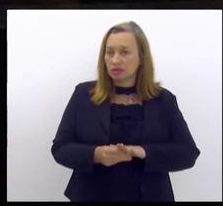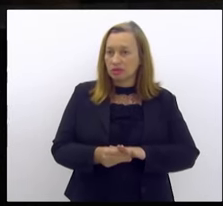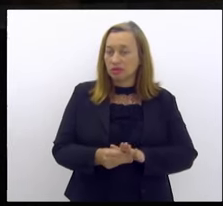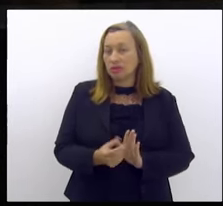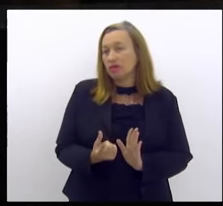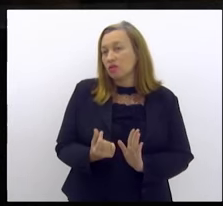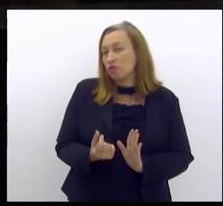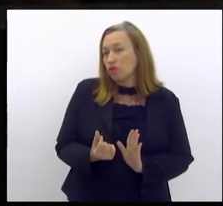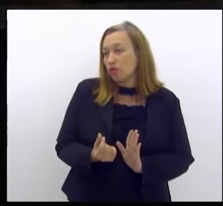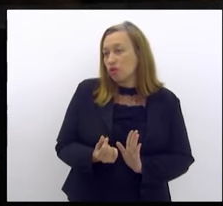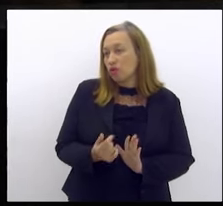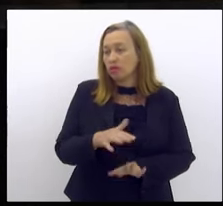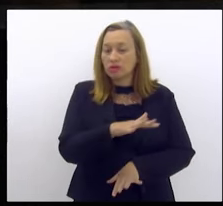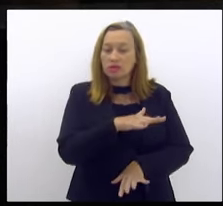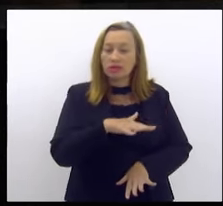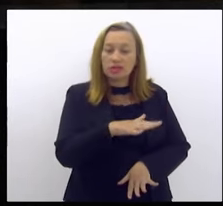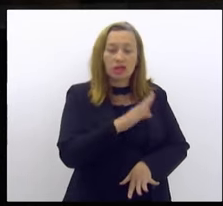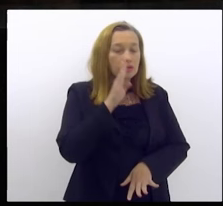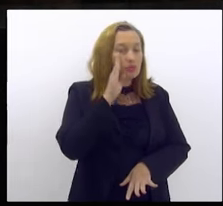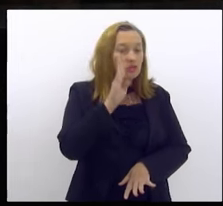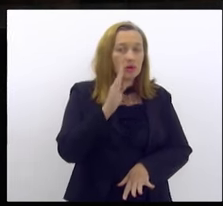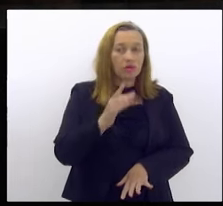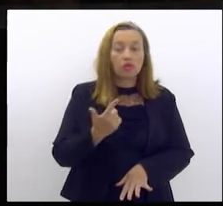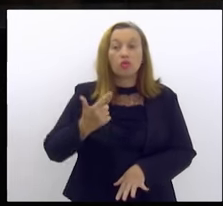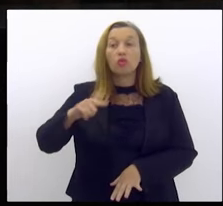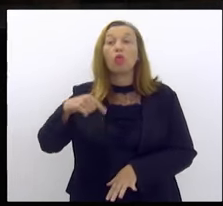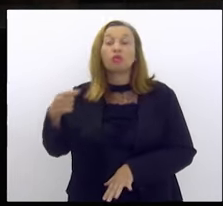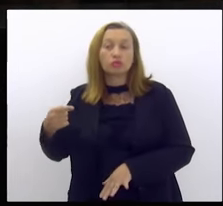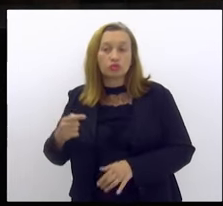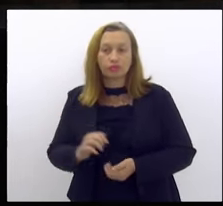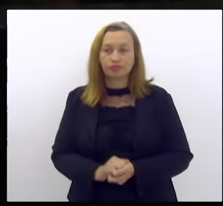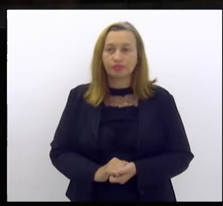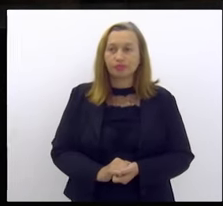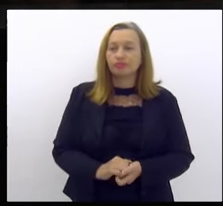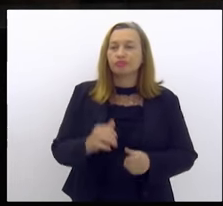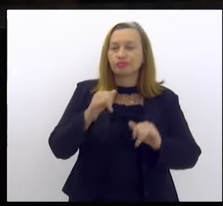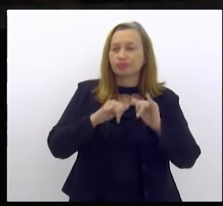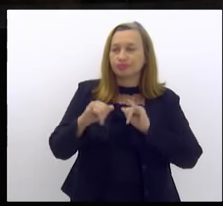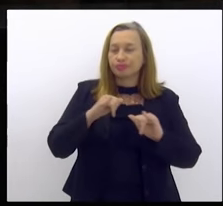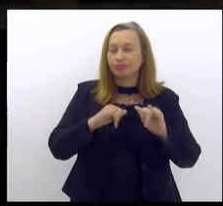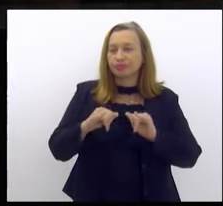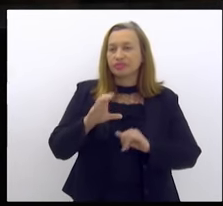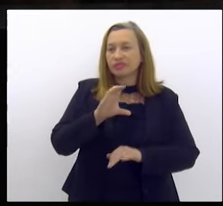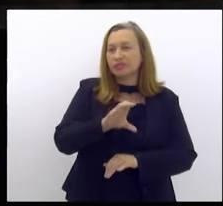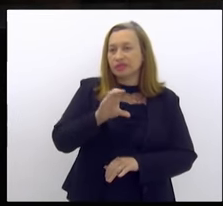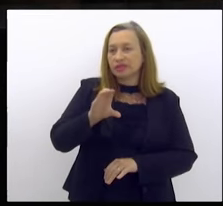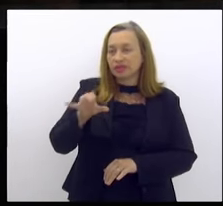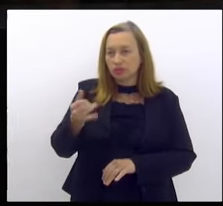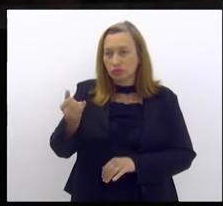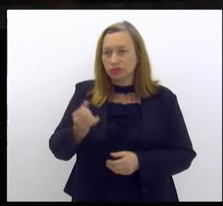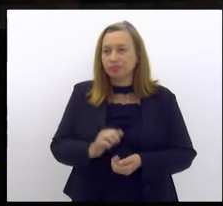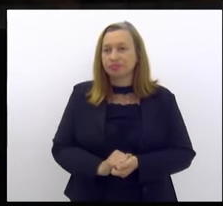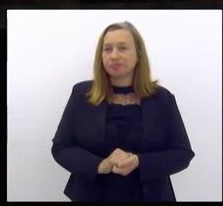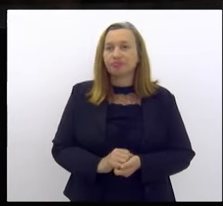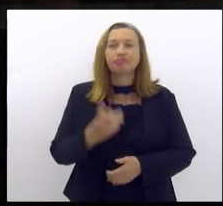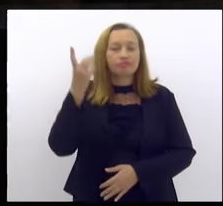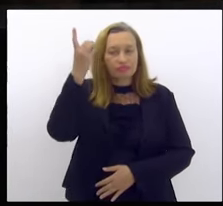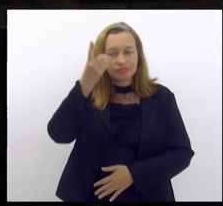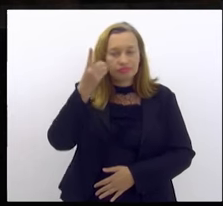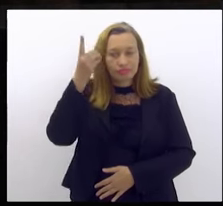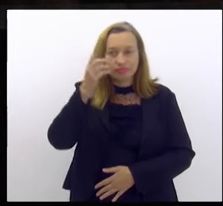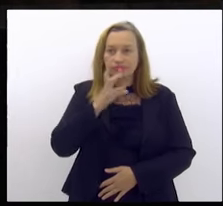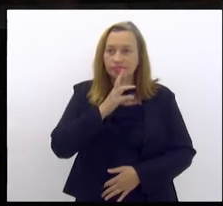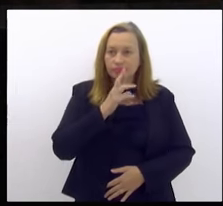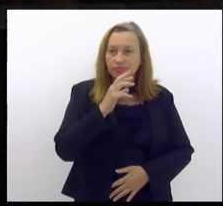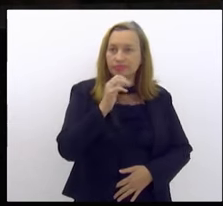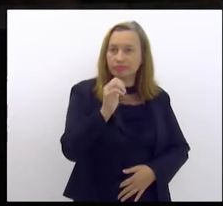valor, as áreas prioritárias, etc. Foi noticiado na CCJ, pelo deputado